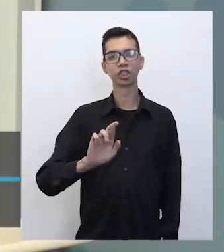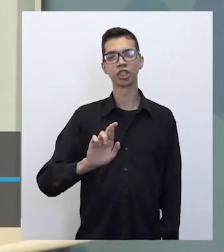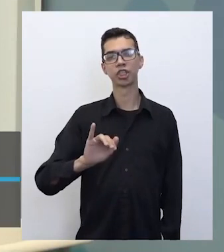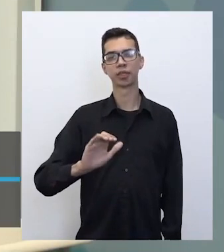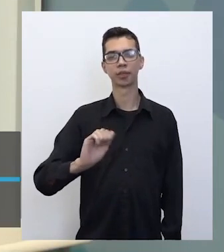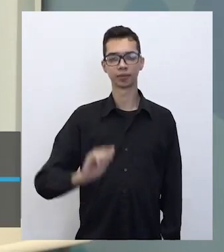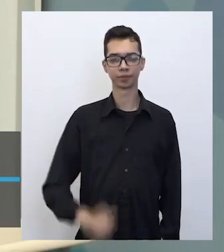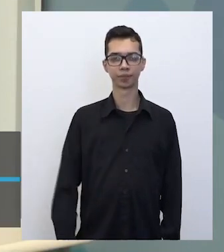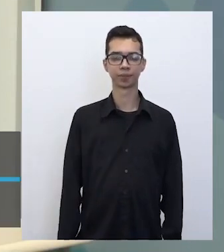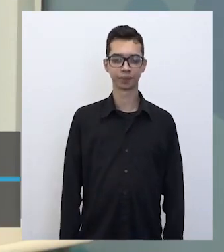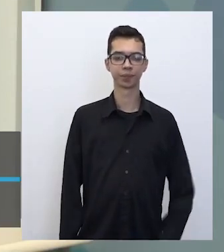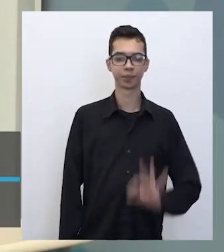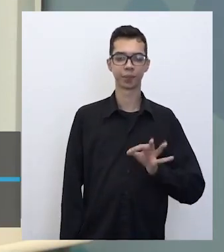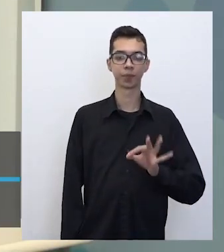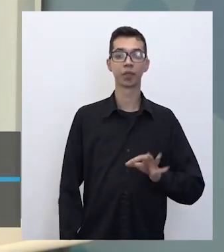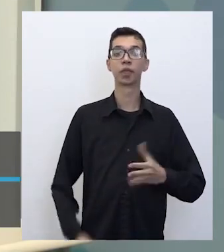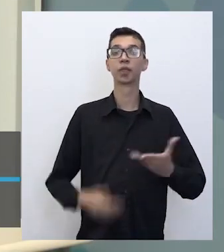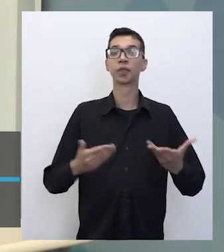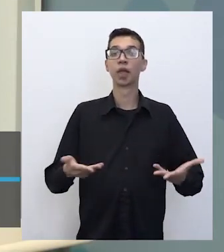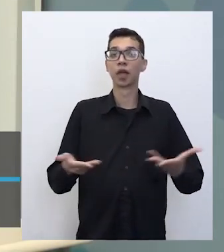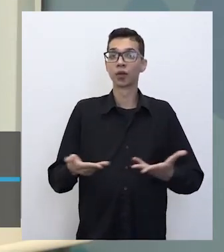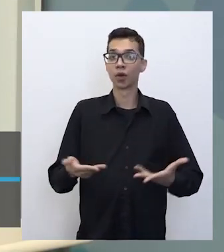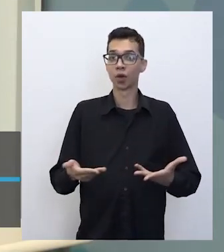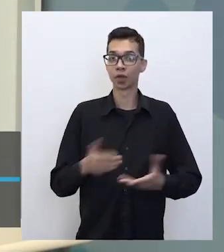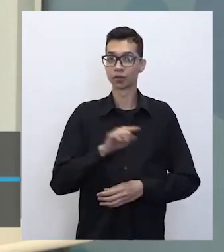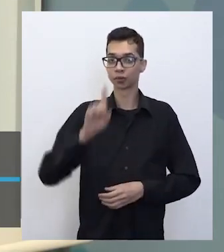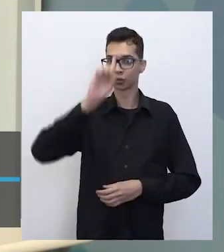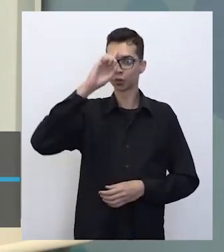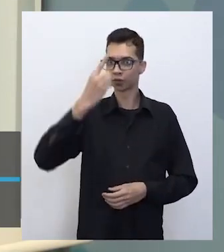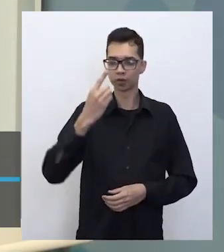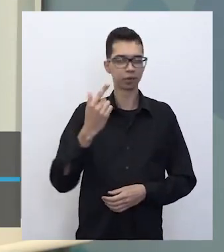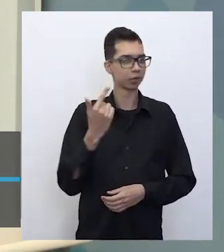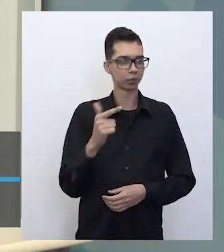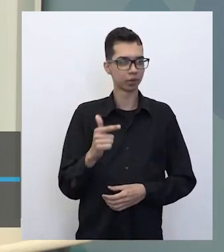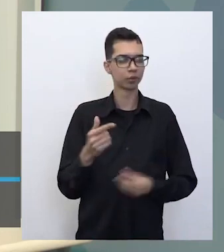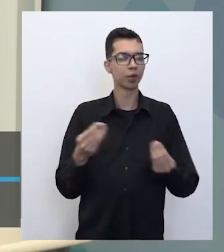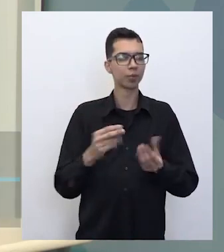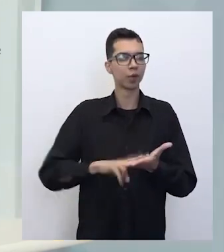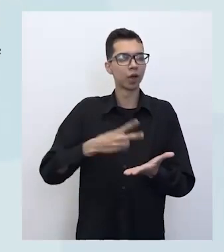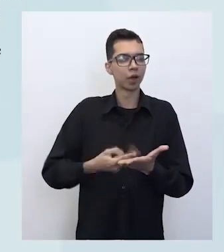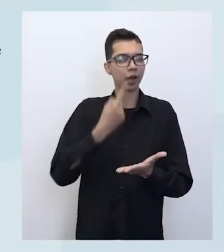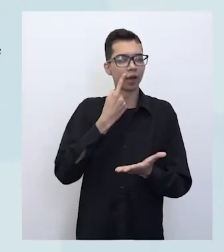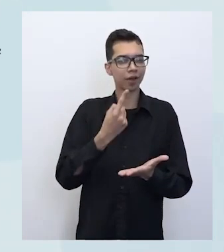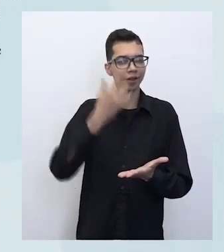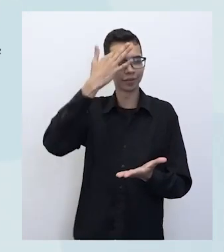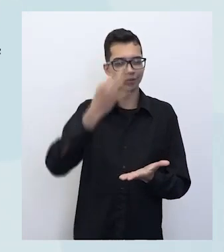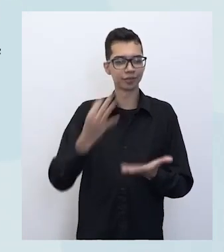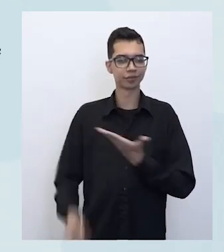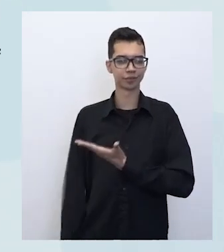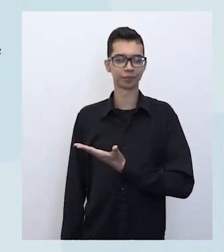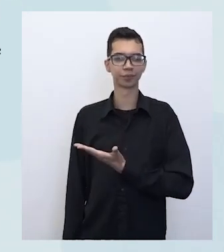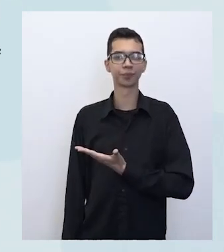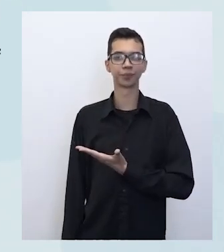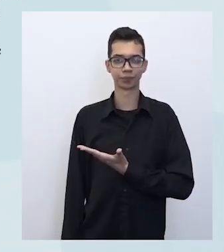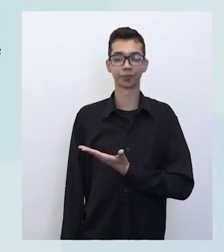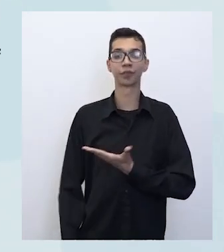escárnio. Agora, para que não fique dúvidas, vamos para uma tradução? Olha só, a tradução que eu fiz